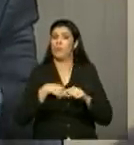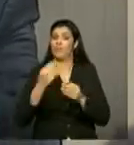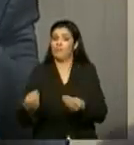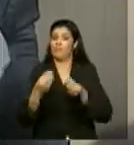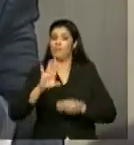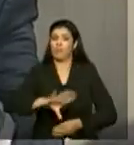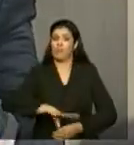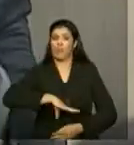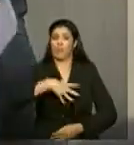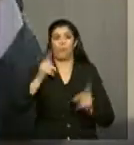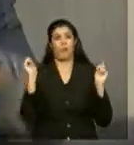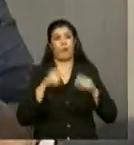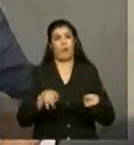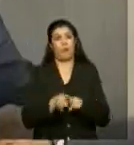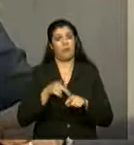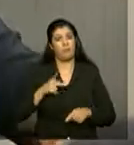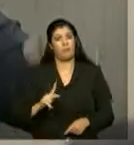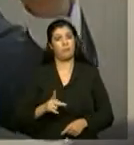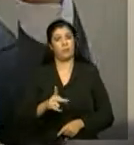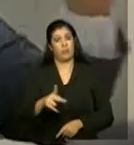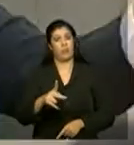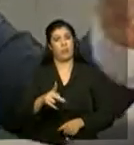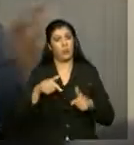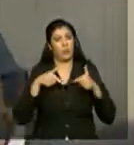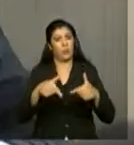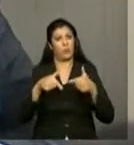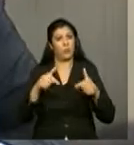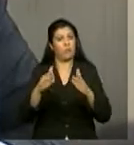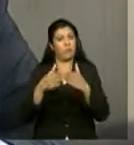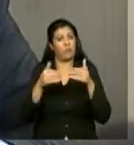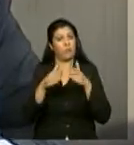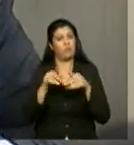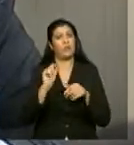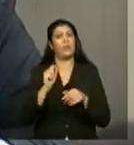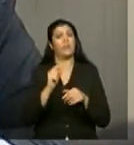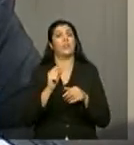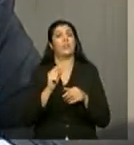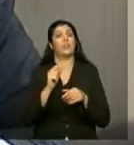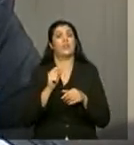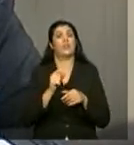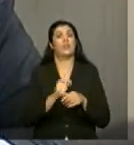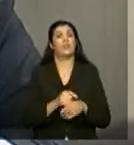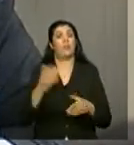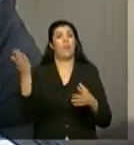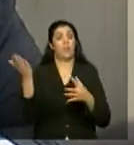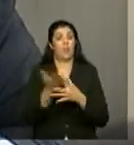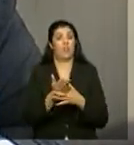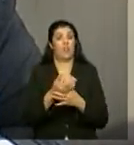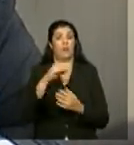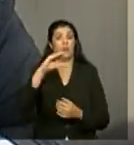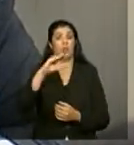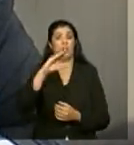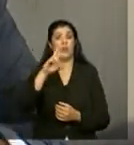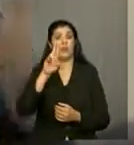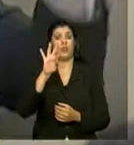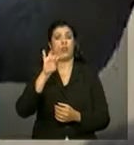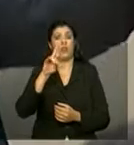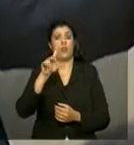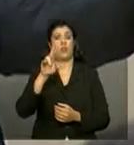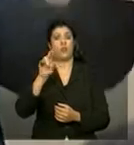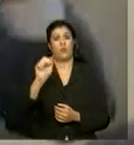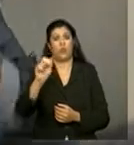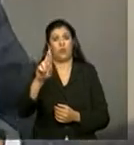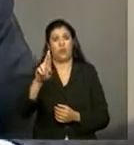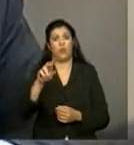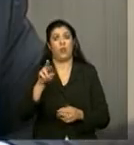capacidade necessidade de continuarmos pedindo é abrindo essa ação cautelar que nos leve como fez o